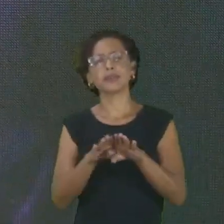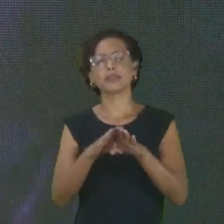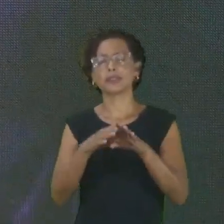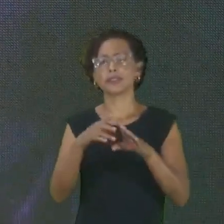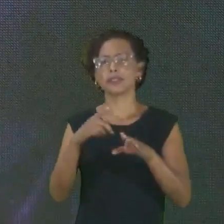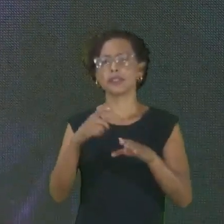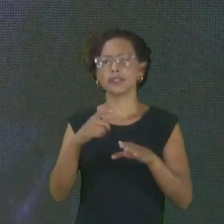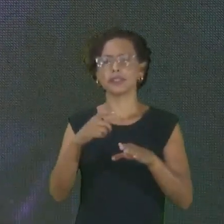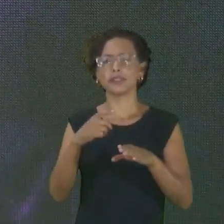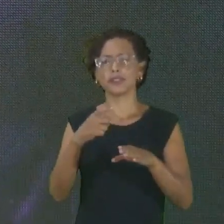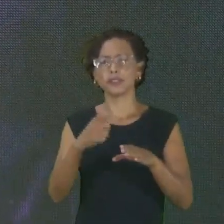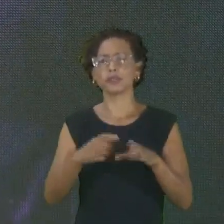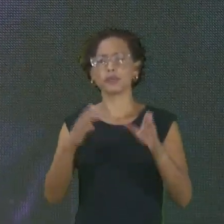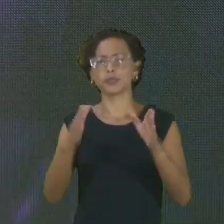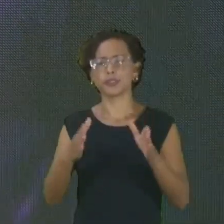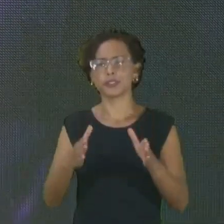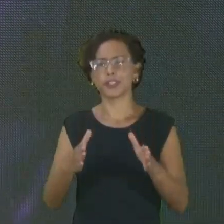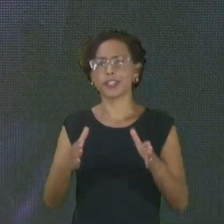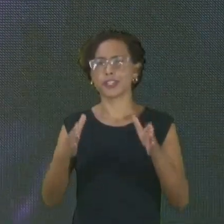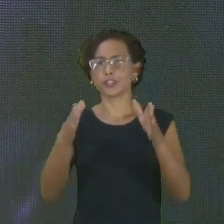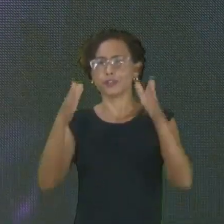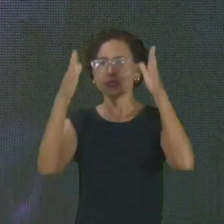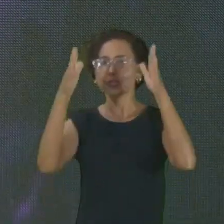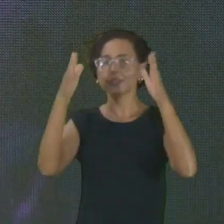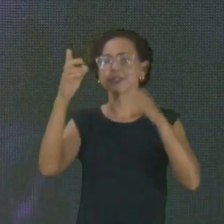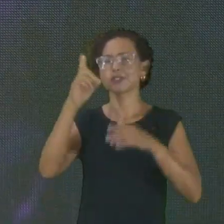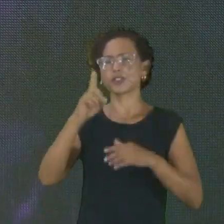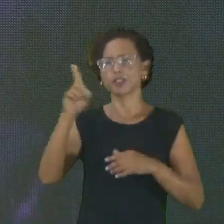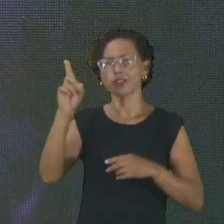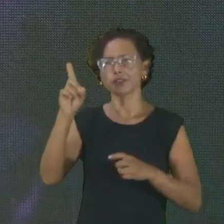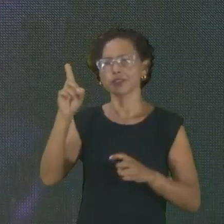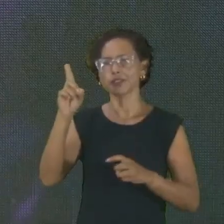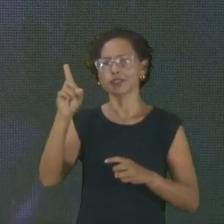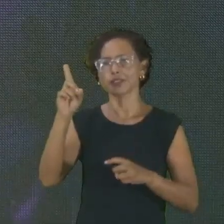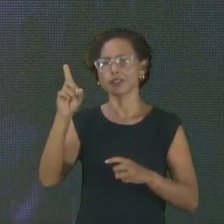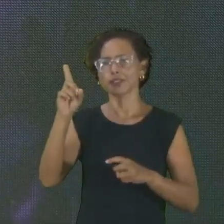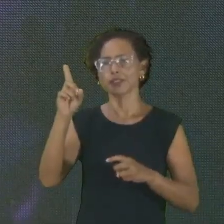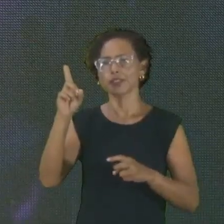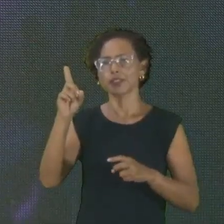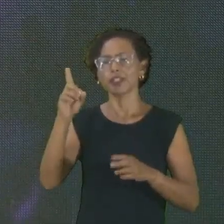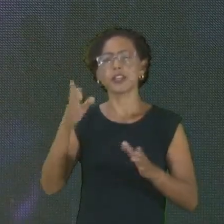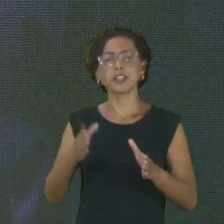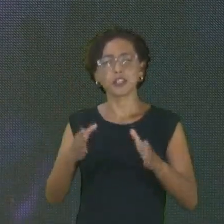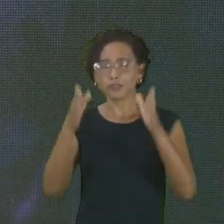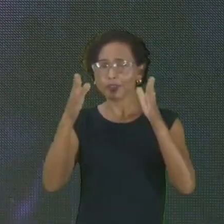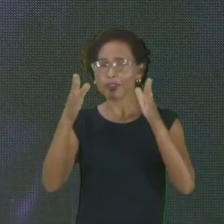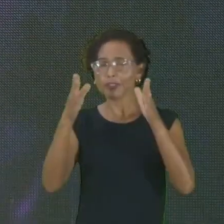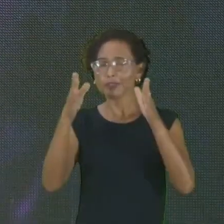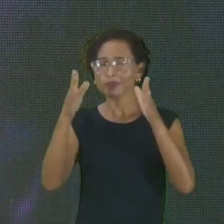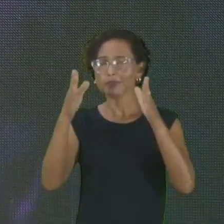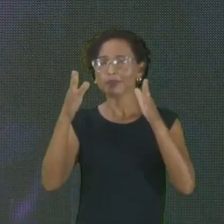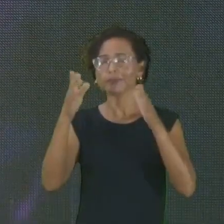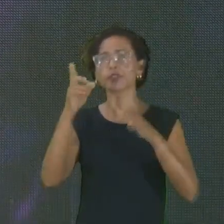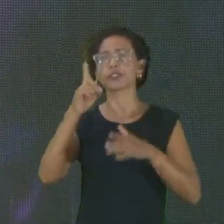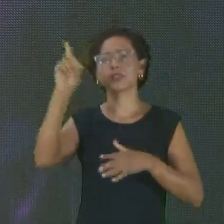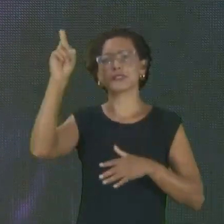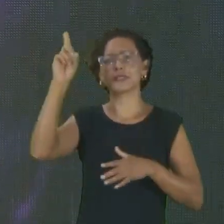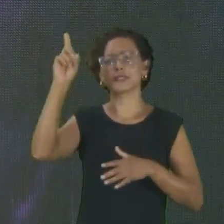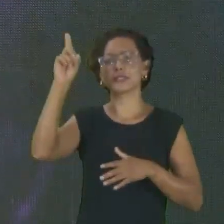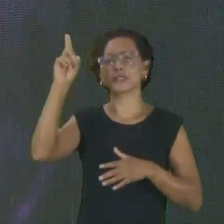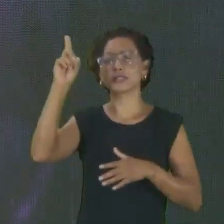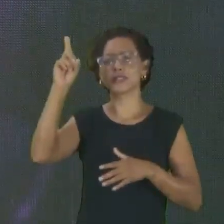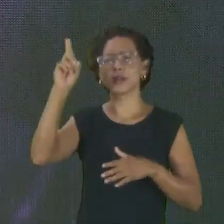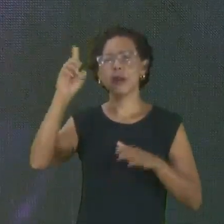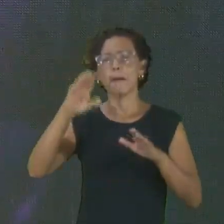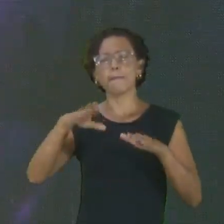de Deus. Diga comigo, edifício de Deus. Diga mais forte, edifício de Deus.